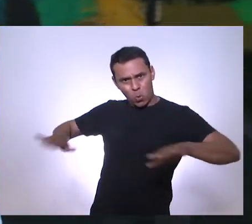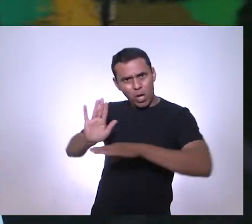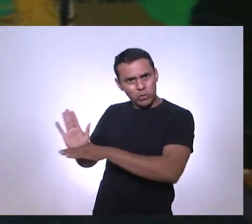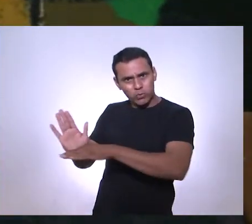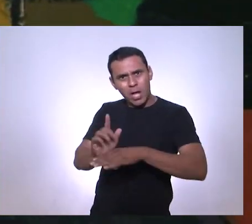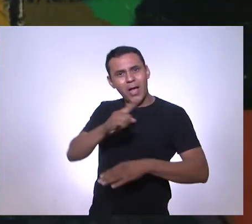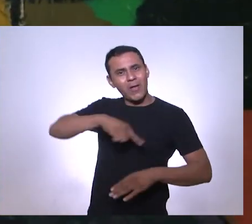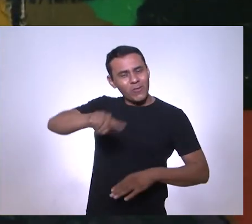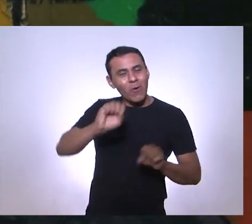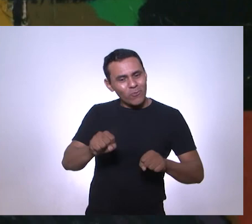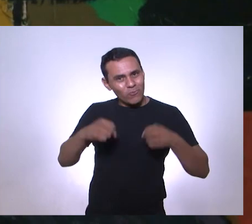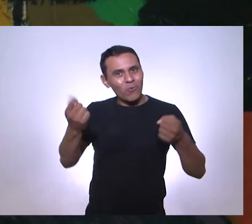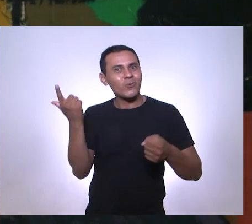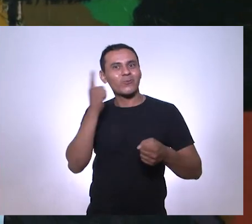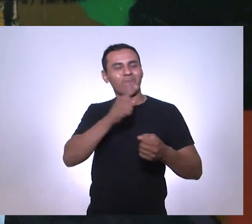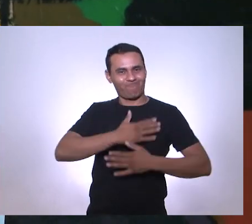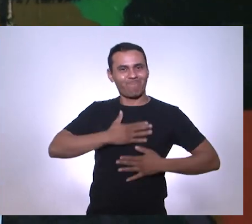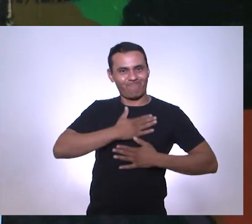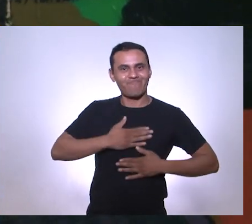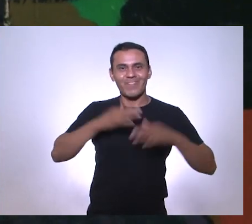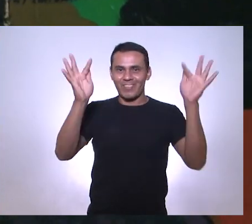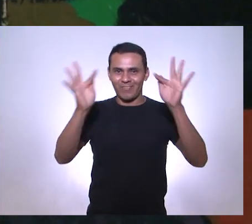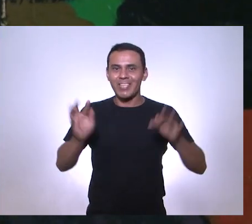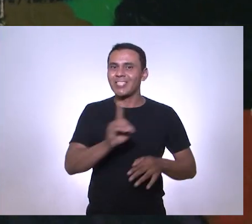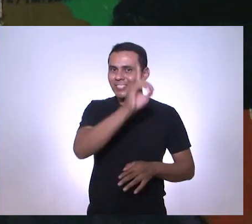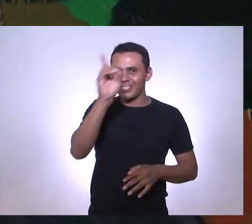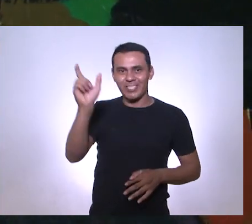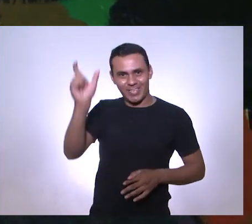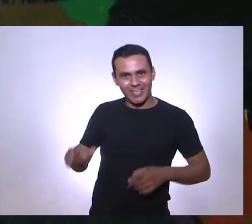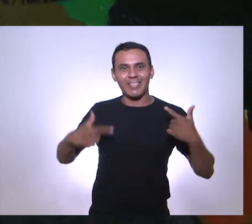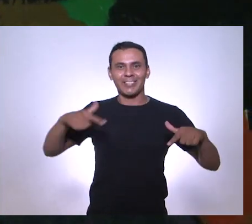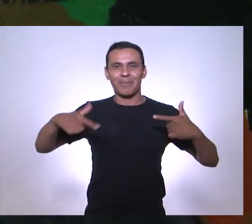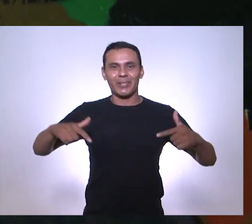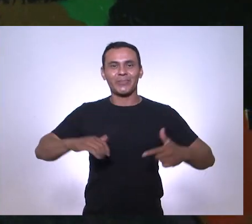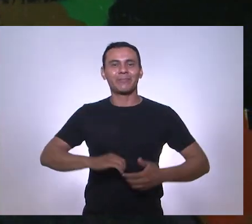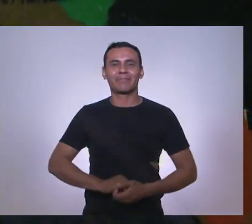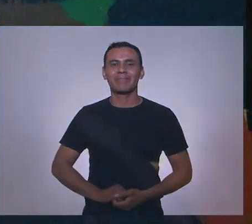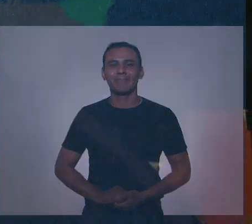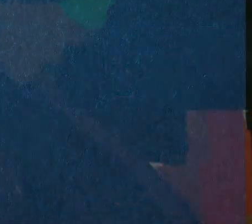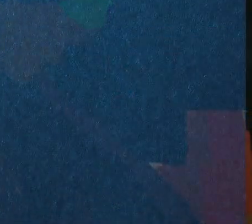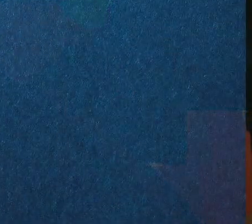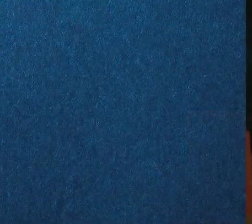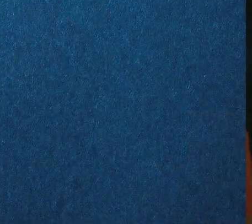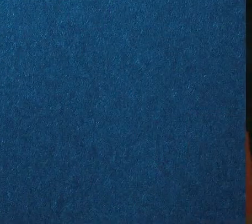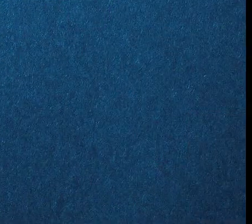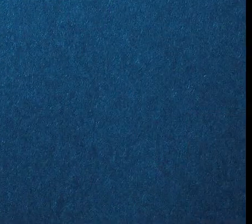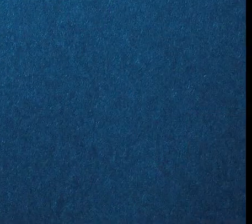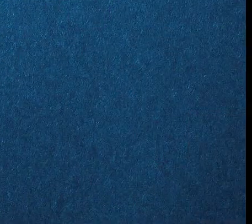ajudar pessoas seja a recompensa do trabalho de todos. Feliz Dia do Trabalhador!